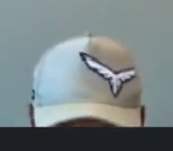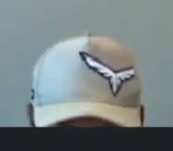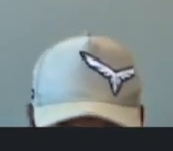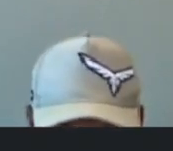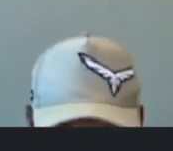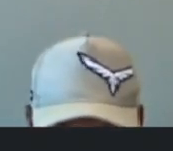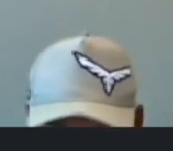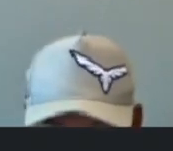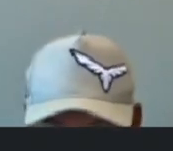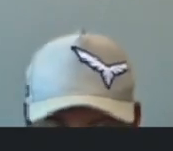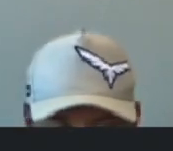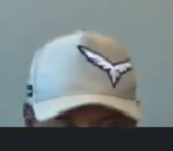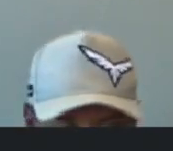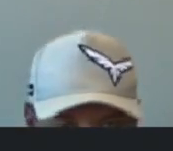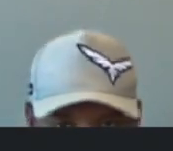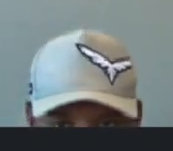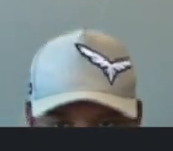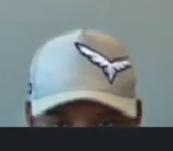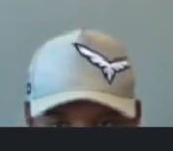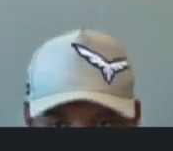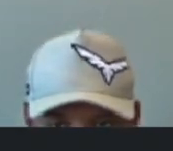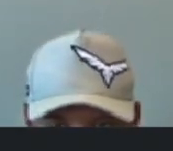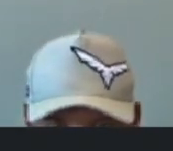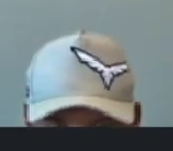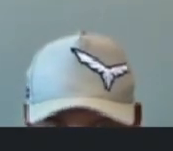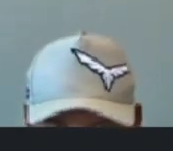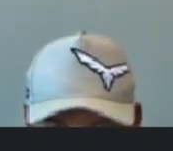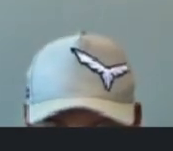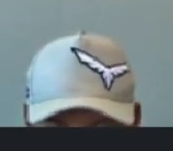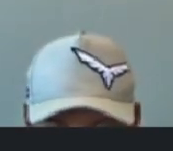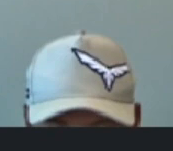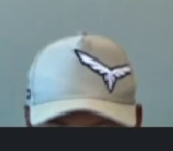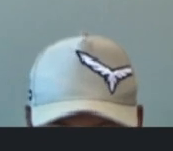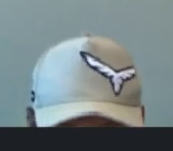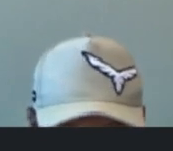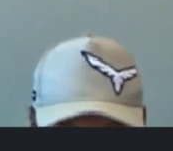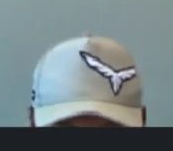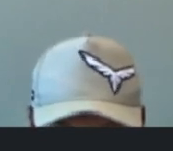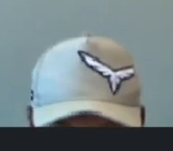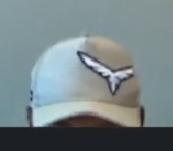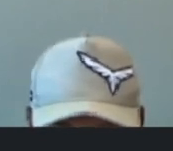passar, ele vai ser prejudicado na Abílio Machado, mas ele vai refletir lá na rua